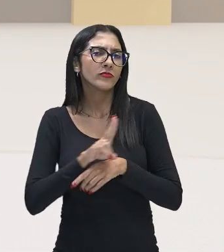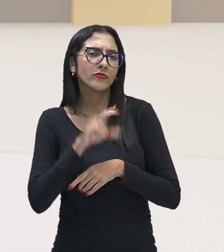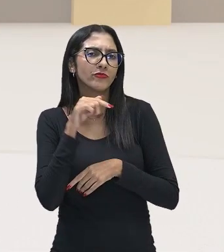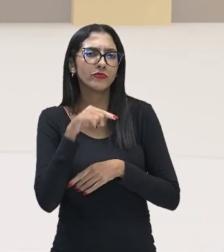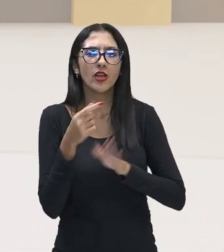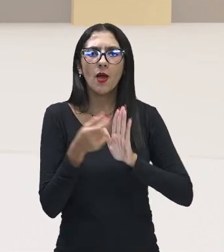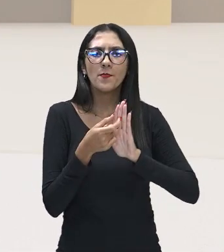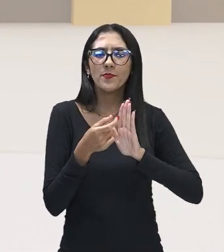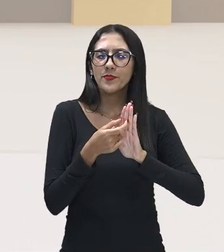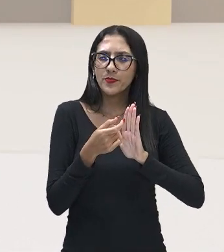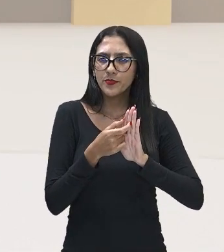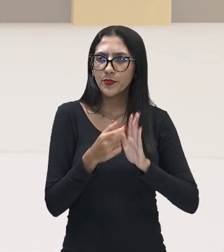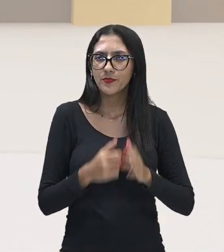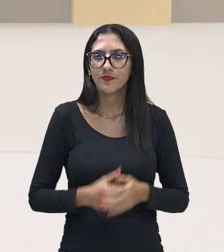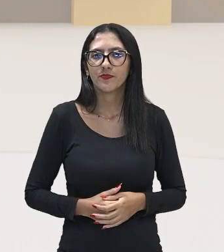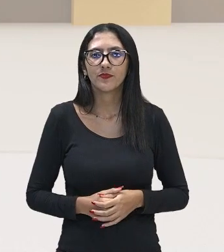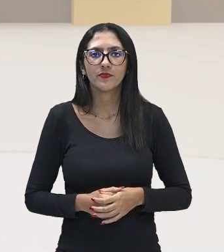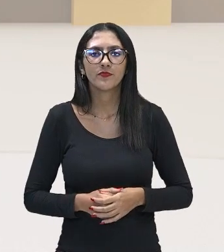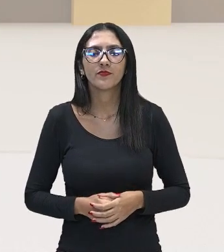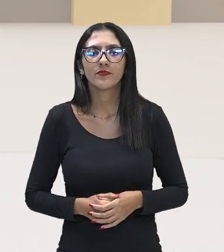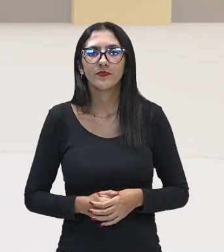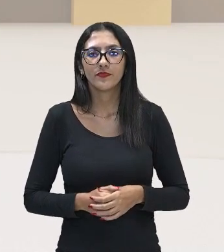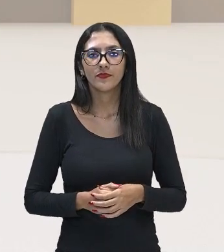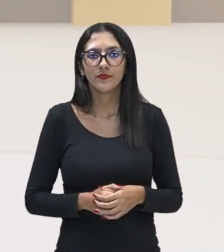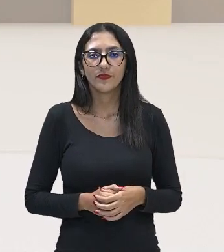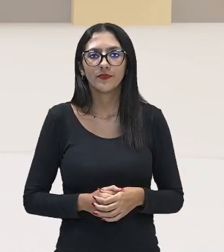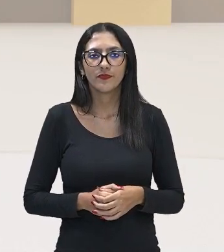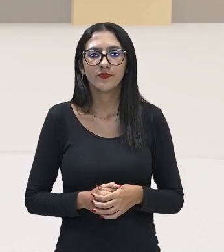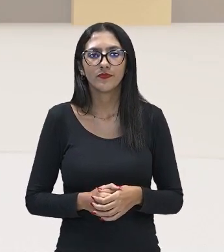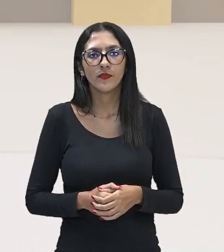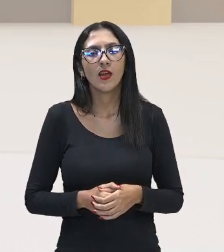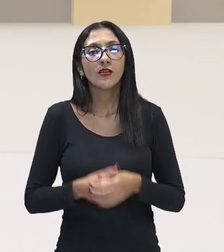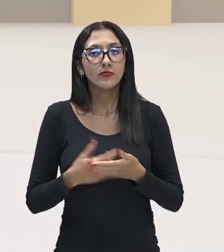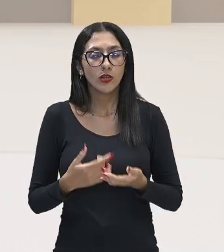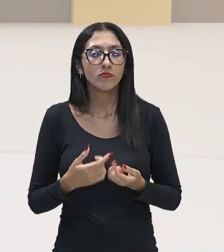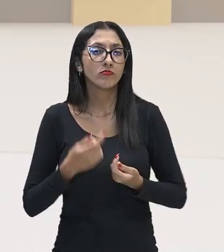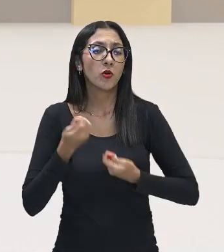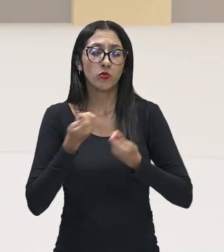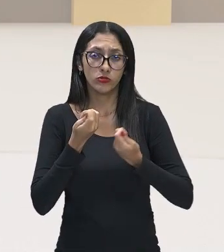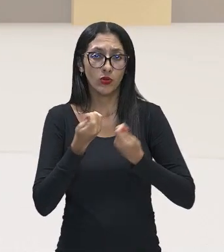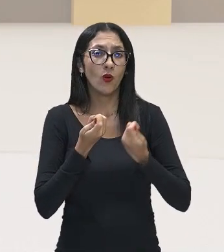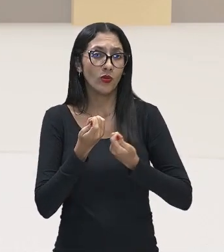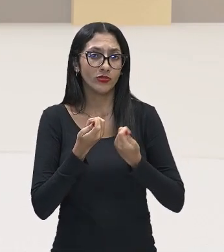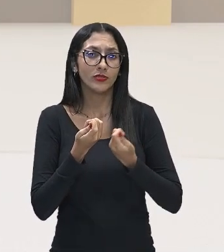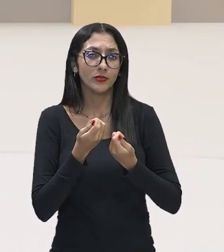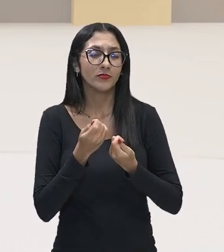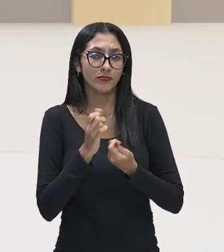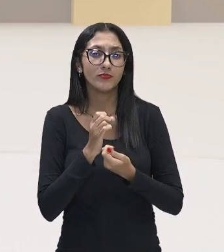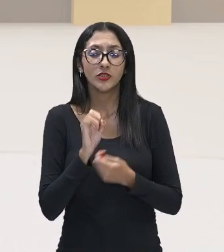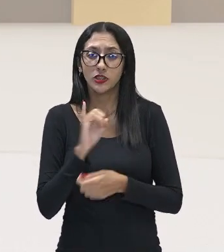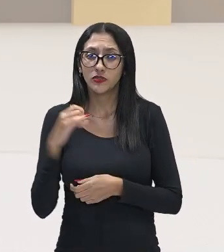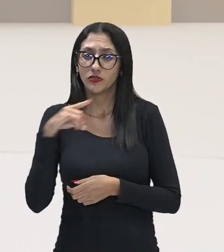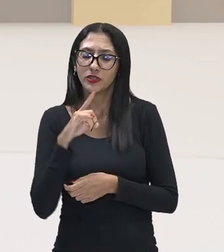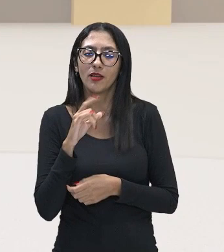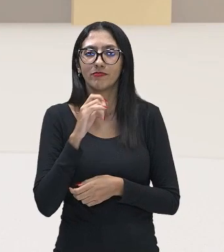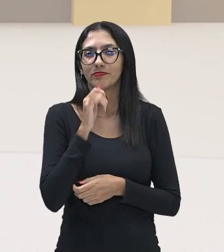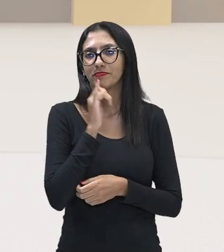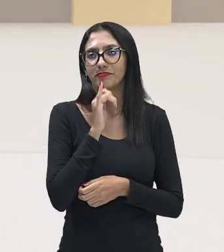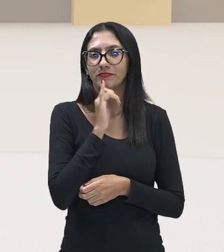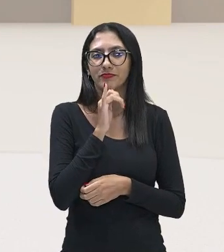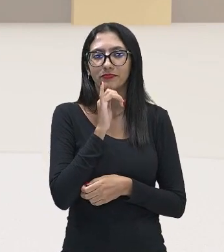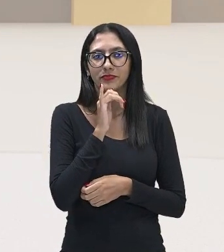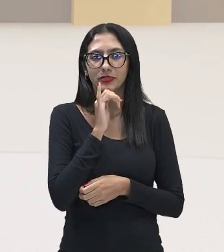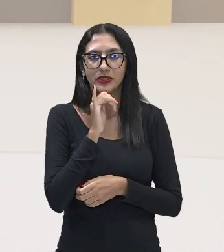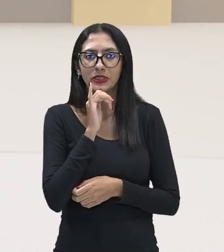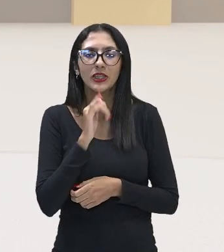professor Rino, para que serve? Olha, justamente para controlar, fazer com que você, né, principalmente, que tem aí